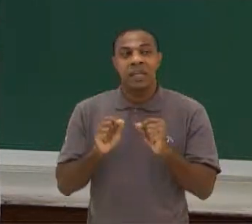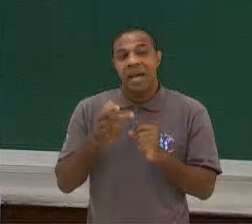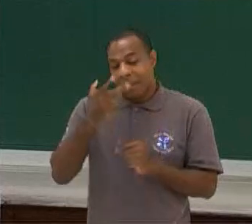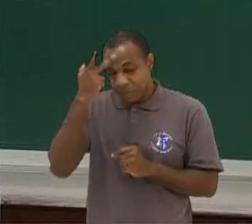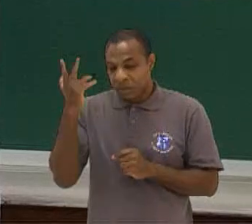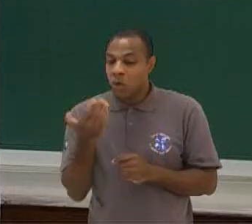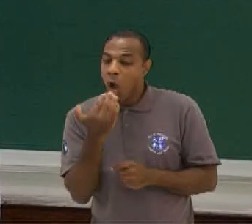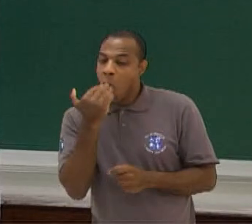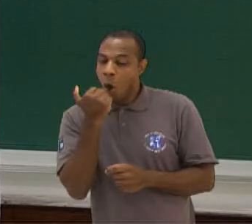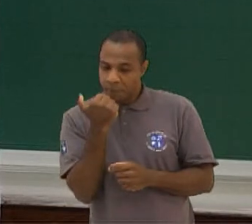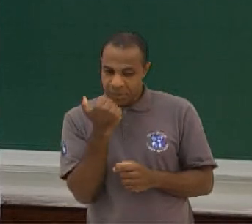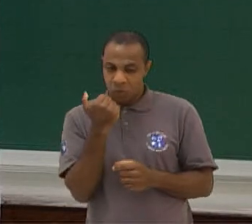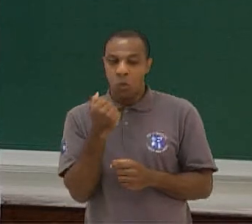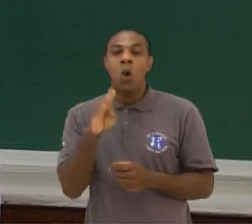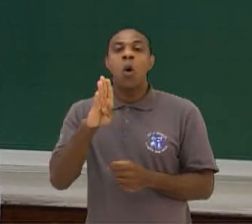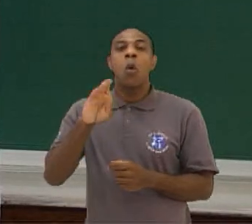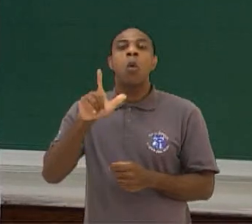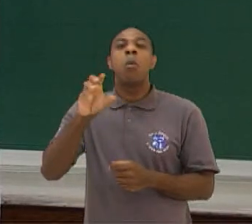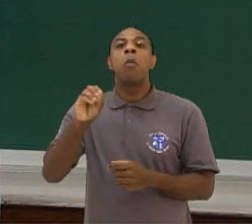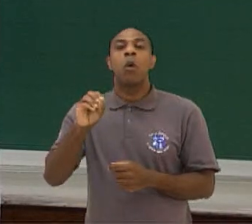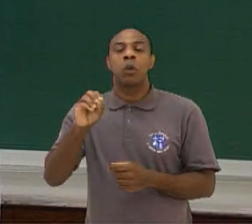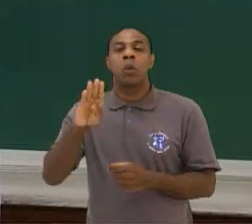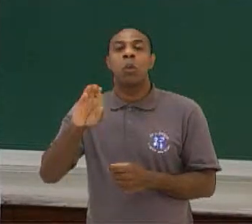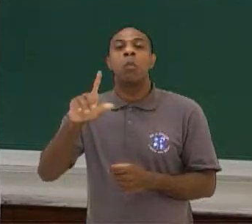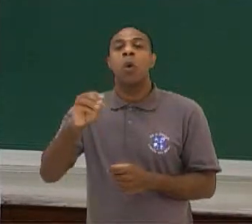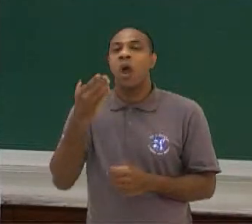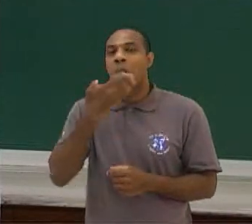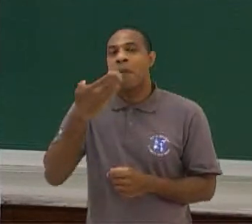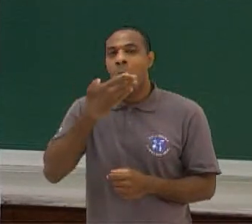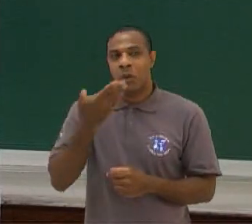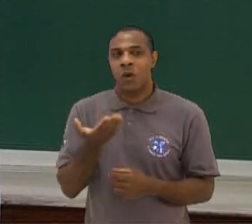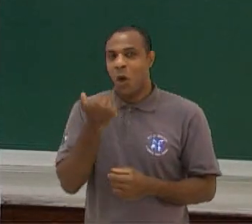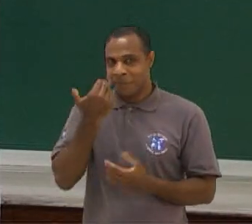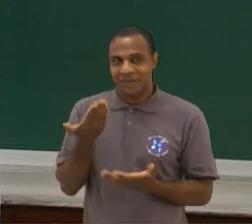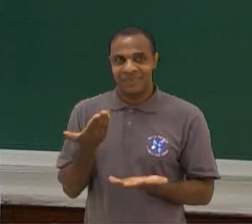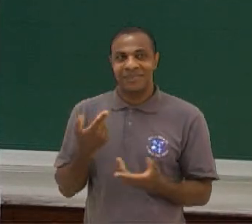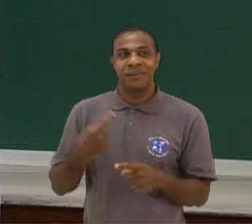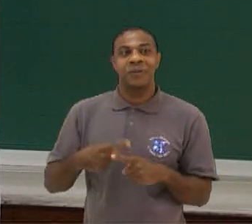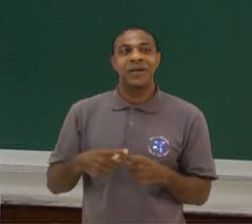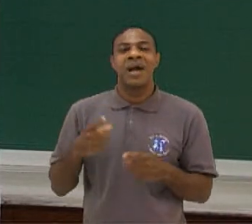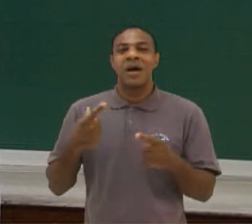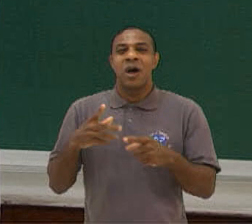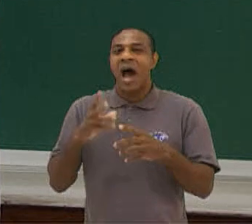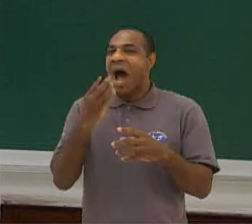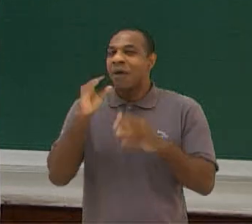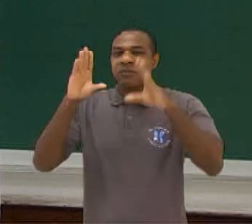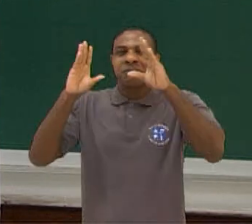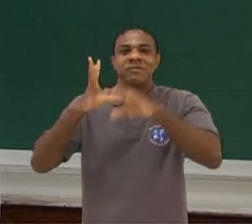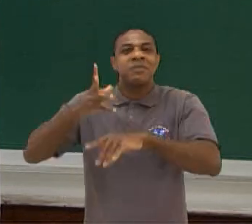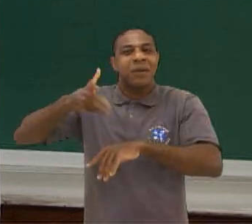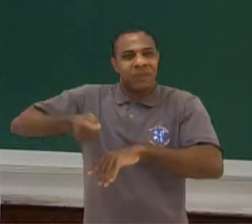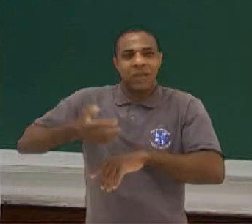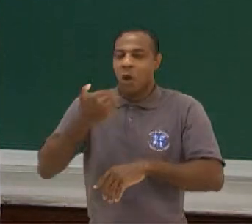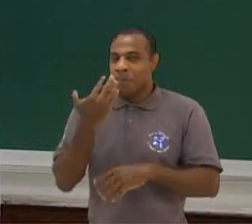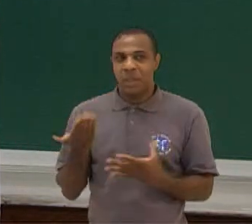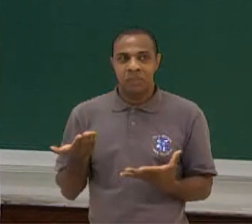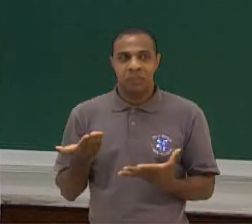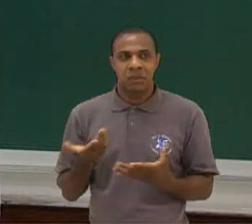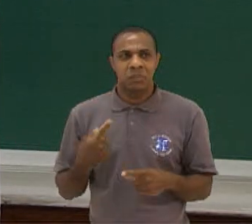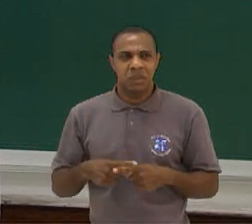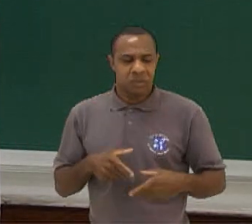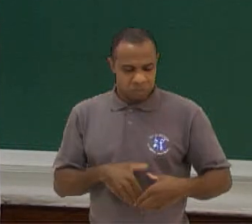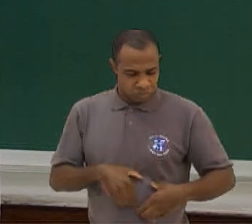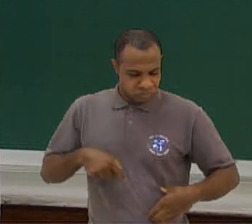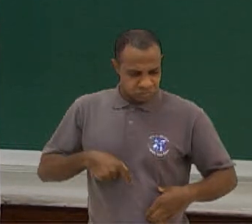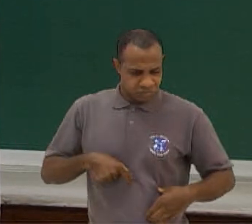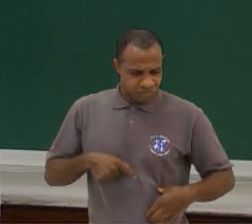que ingeriu um alimento durante a noite. Então, vamos analisar aqui. Nesse momento, uma criatura representando uma enzima do estômago. Será que é o estômago